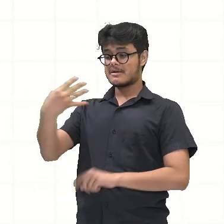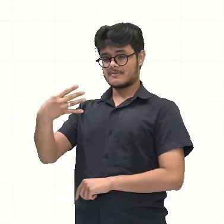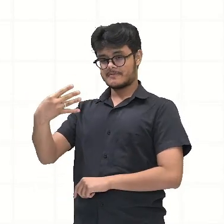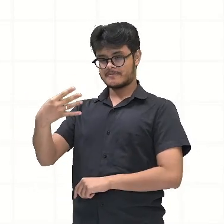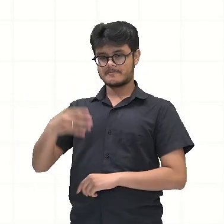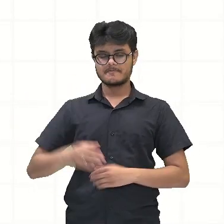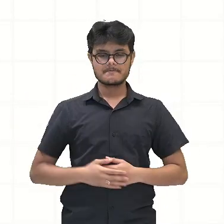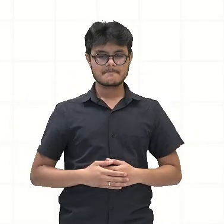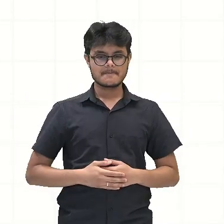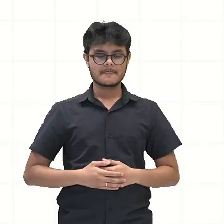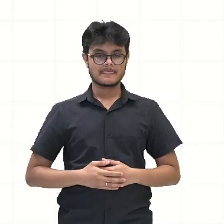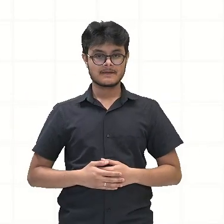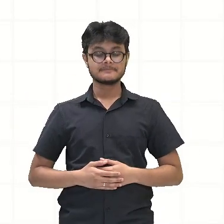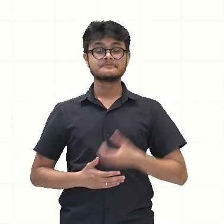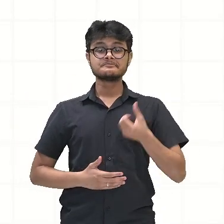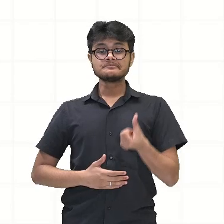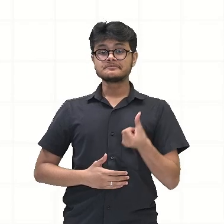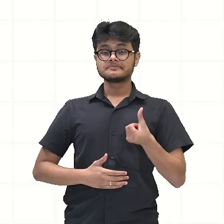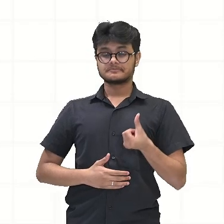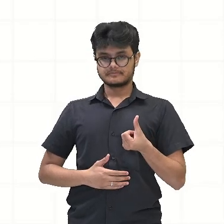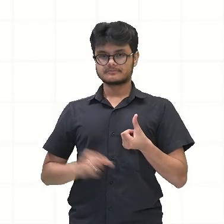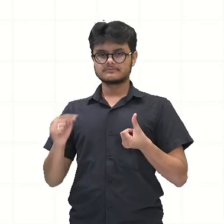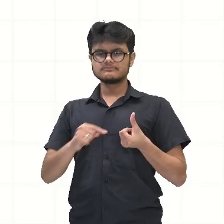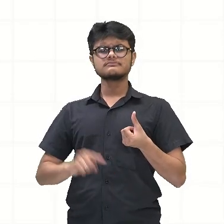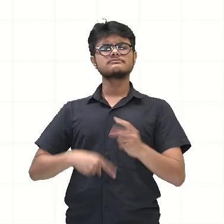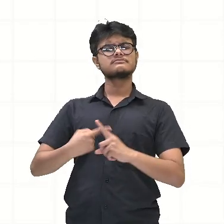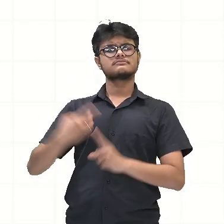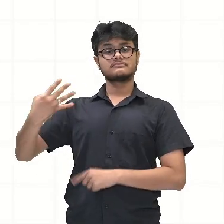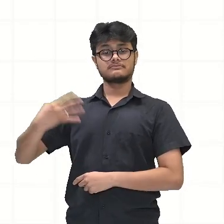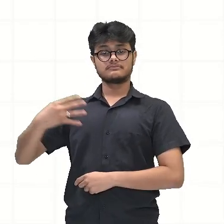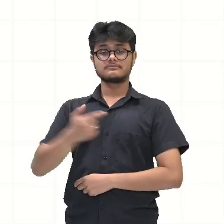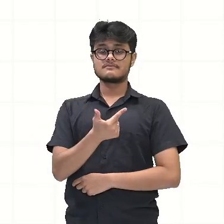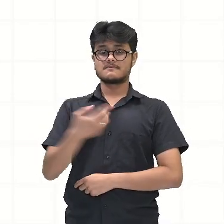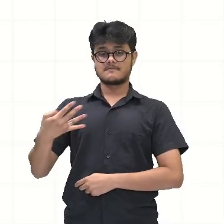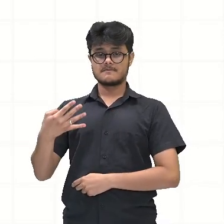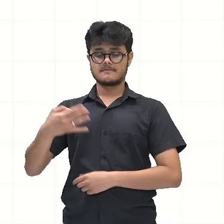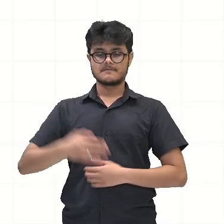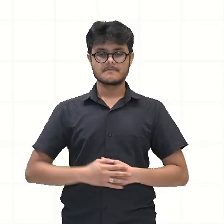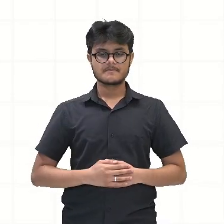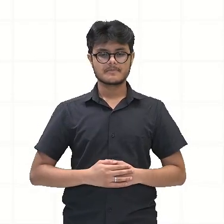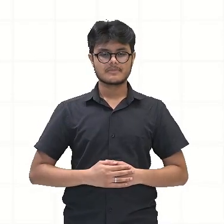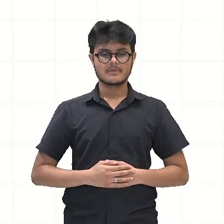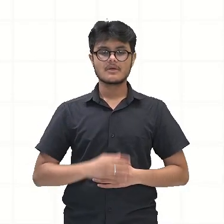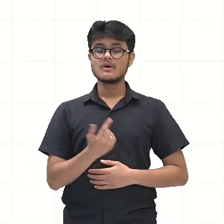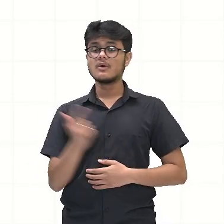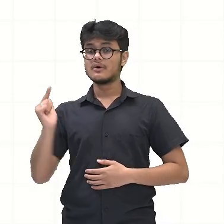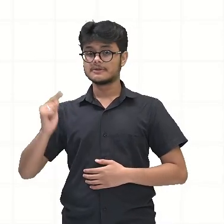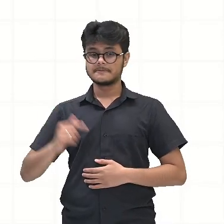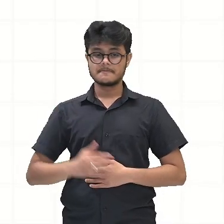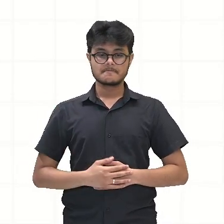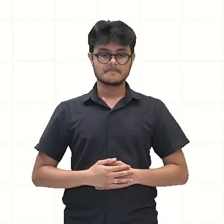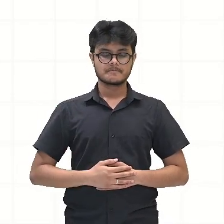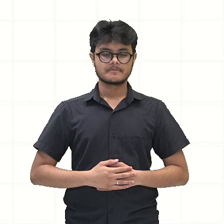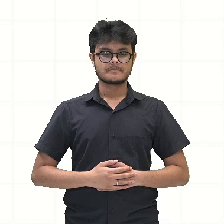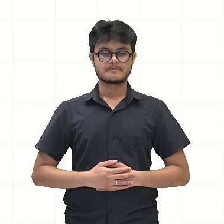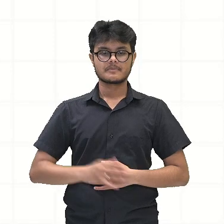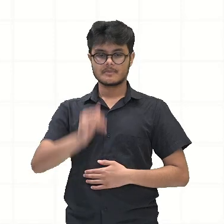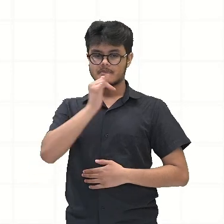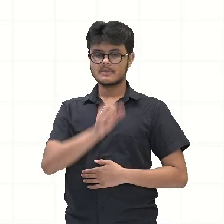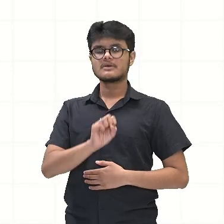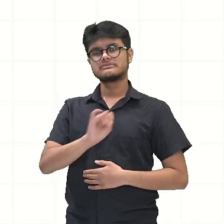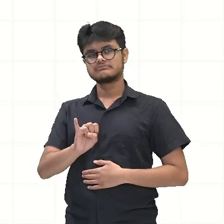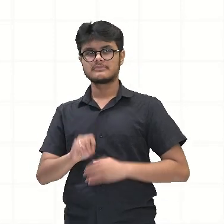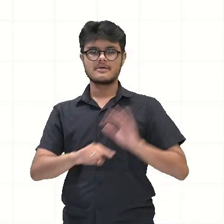4. E 6 vezes 4, 24. Vamos trabalhar agora a outra parcela. Ó, é menos